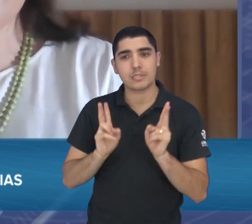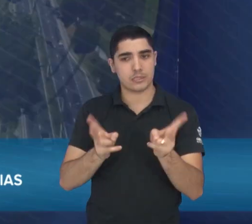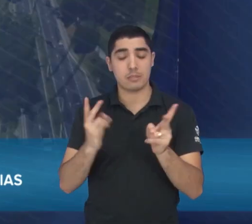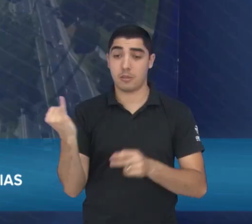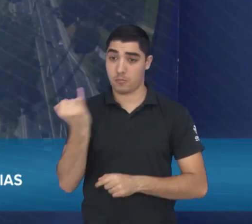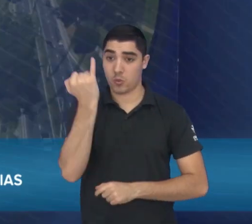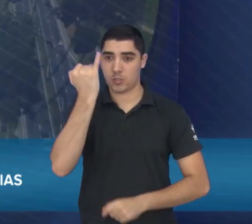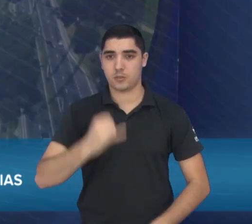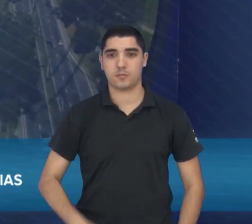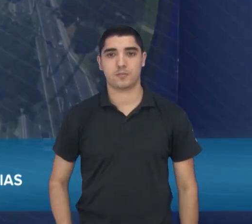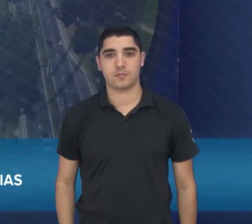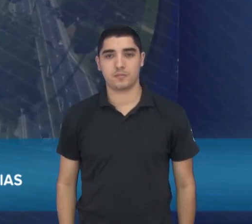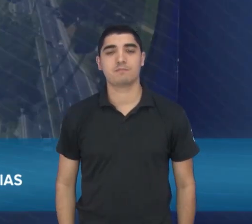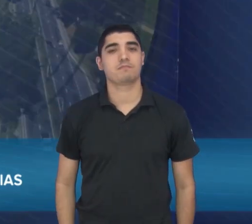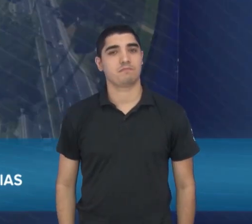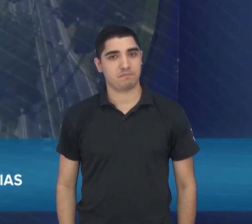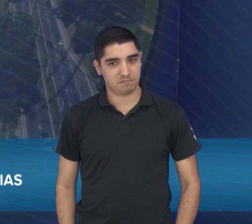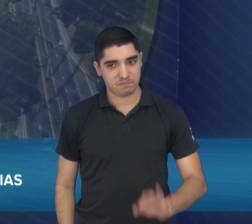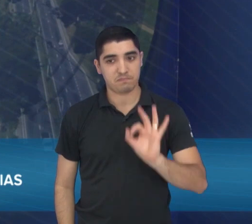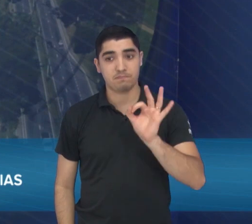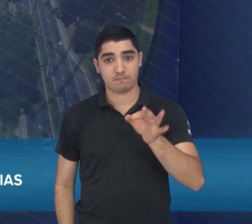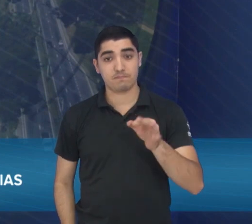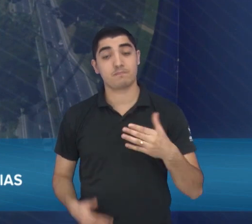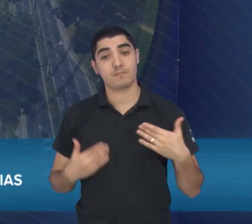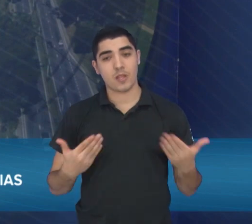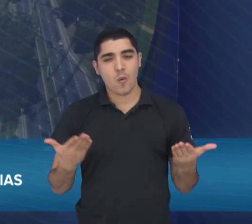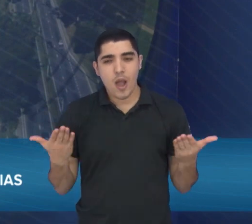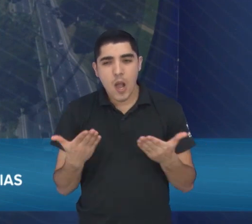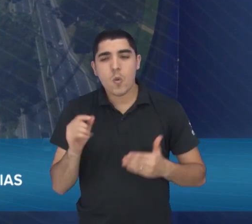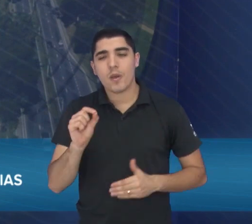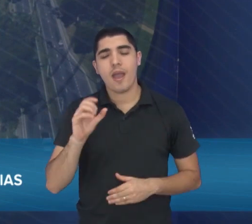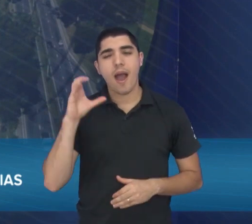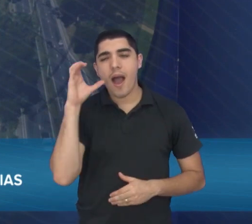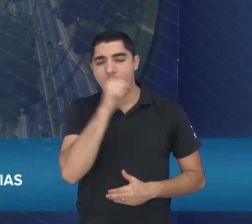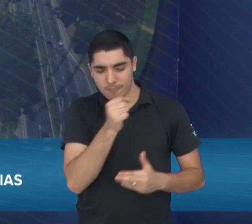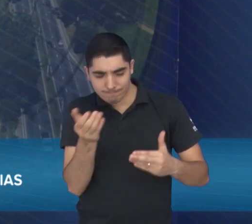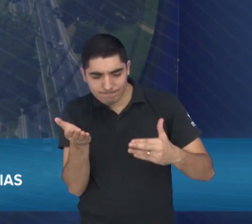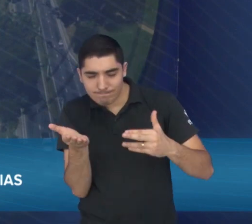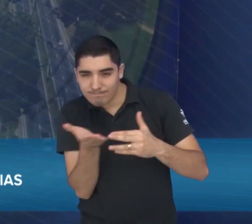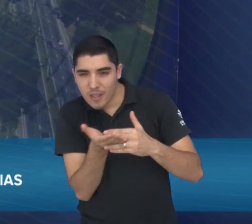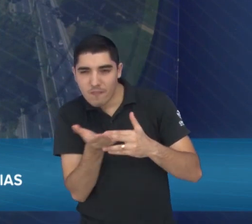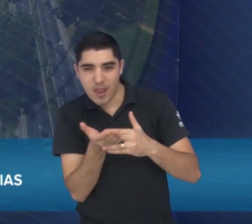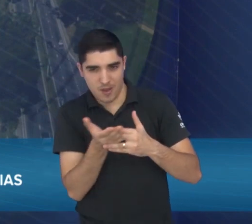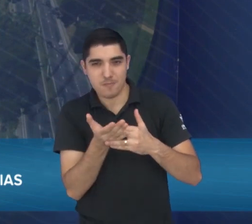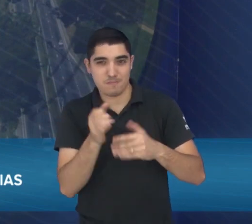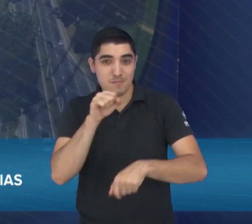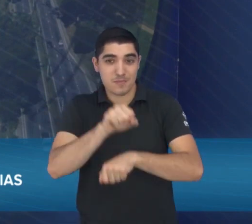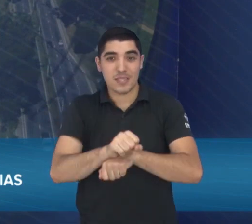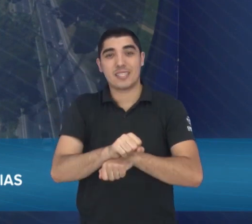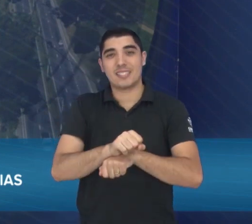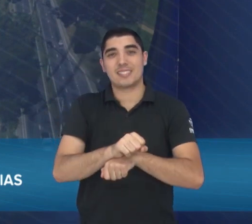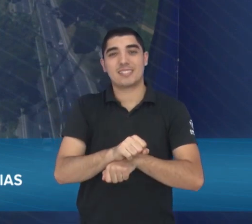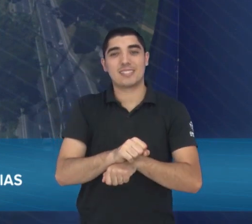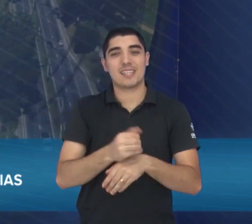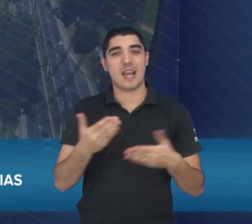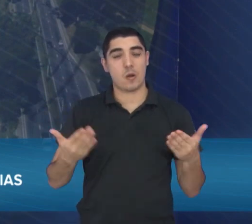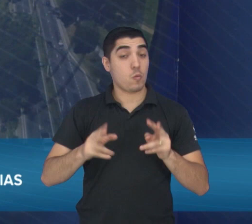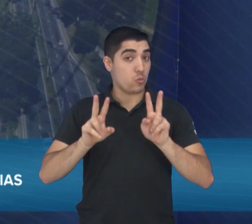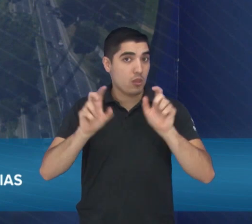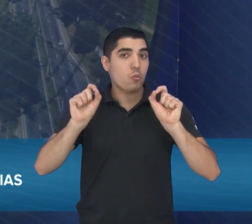grande. Ah, sim. Bom, a gente vai fazer uma rápida pausa agora. Estamos, nesse momento, falando